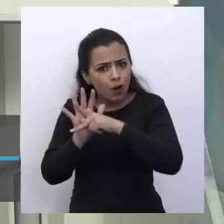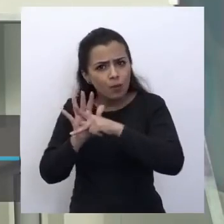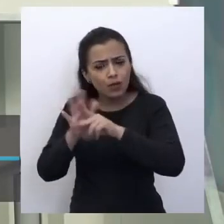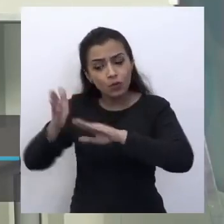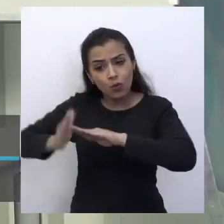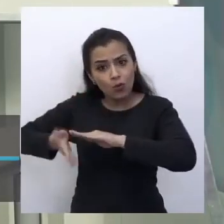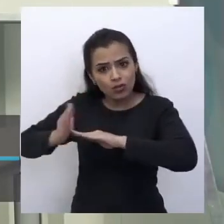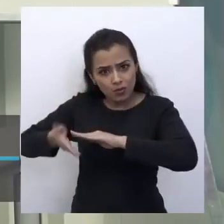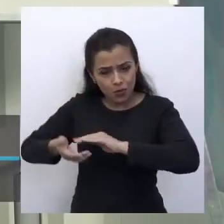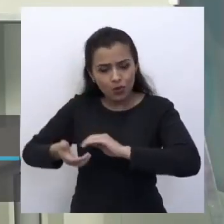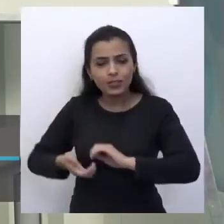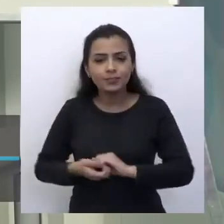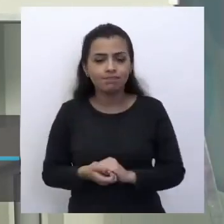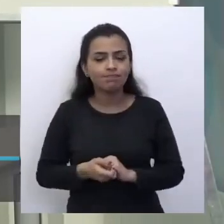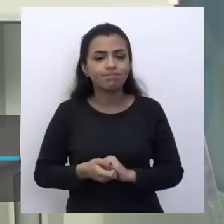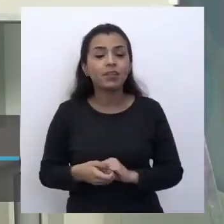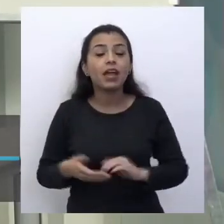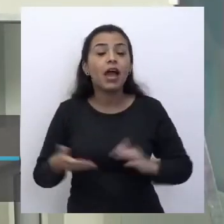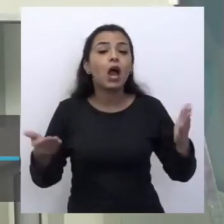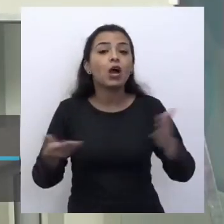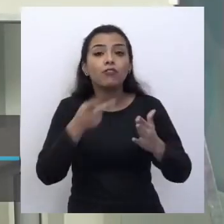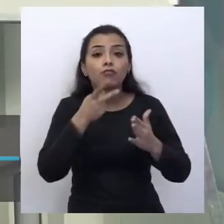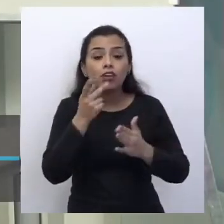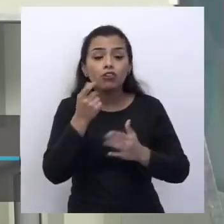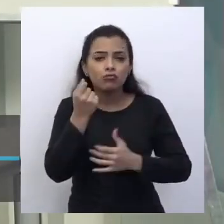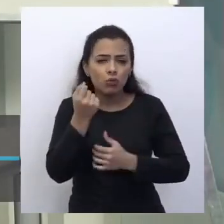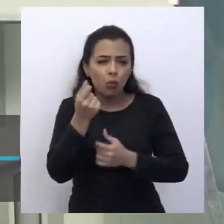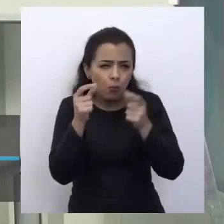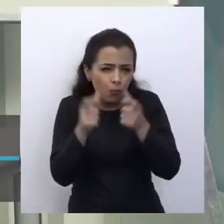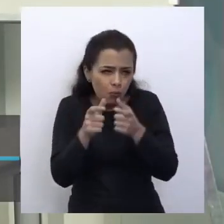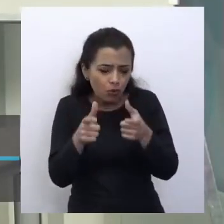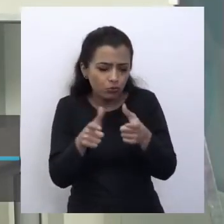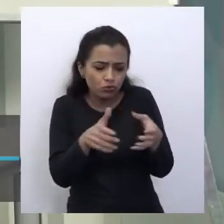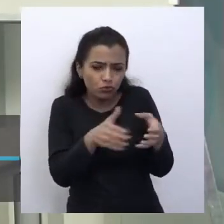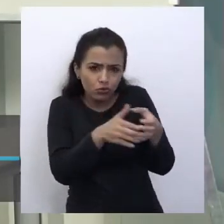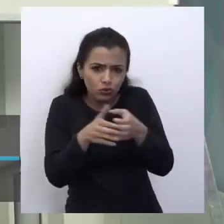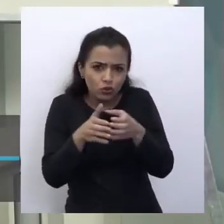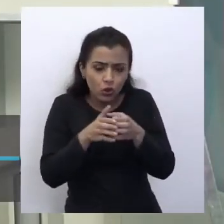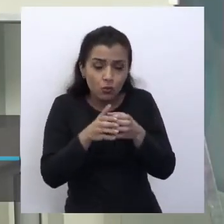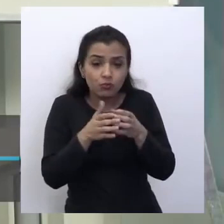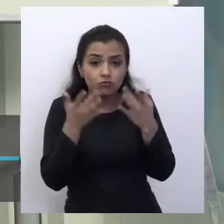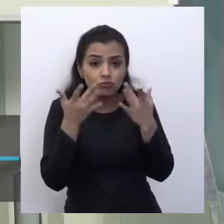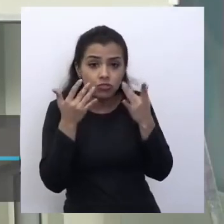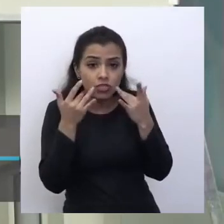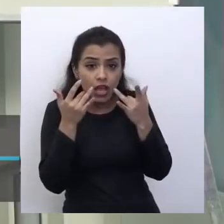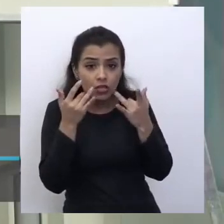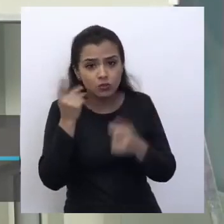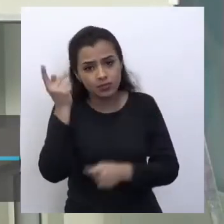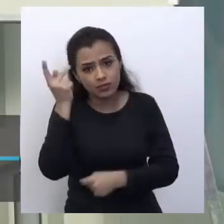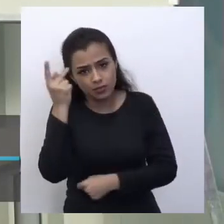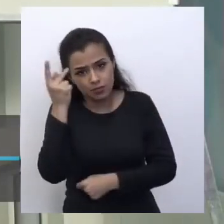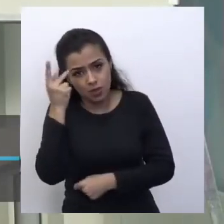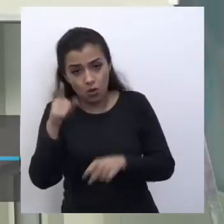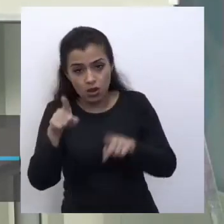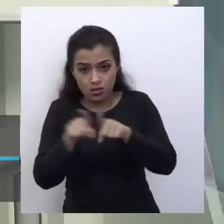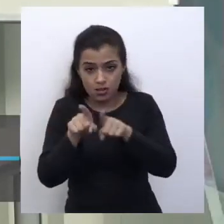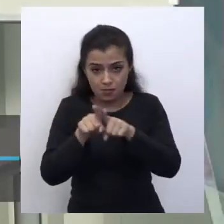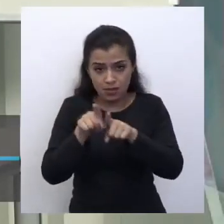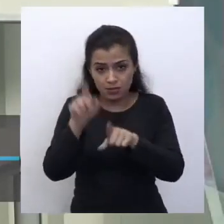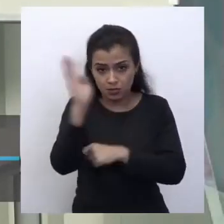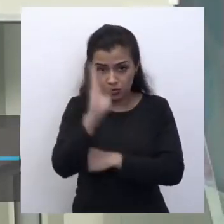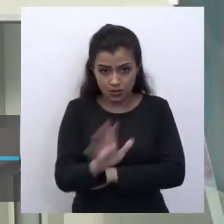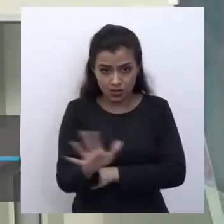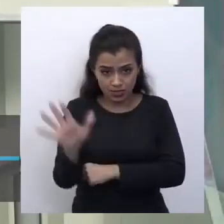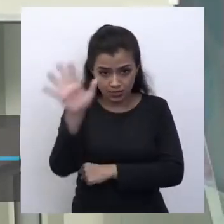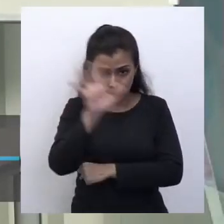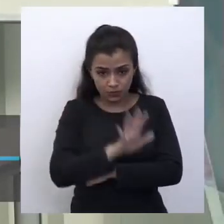pouquinho sobre alguns grupos de teatro em São Paulo, no Brasil e no mundo que trabalham com essa contemporaneidade. Vamos lá, o Teatro